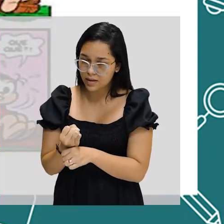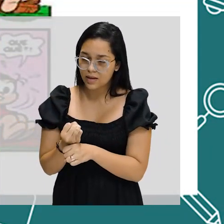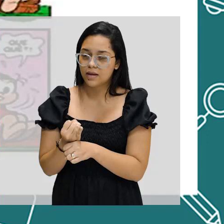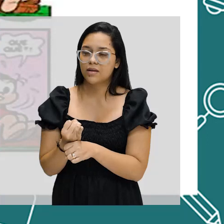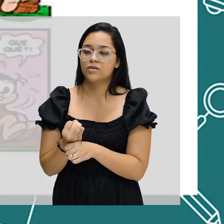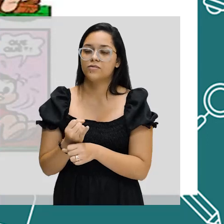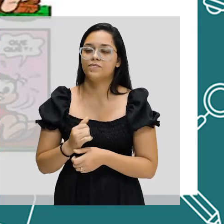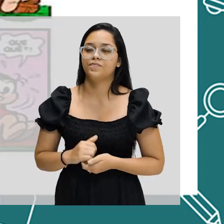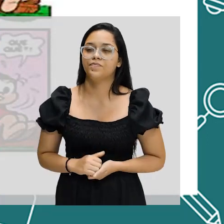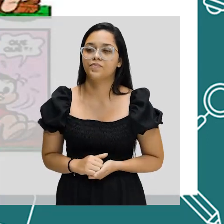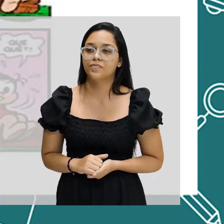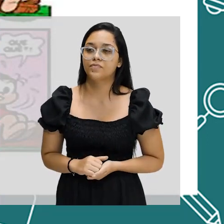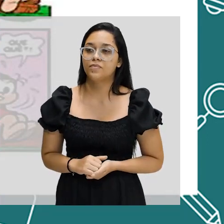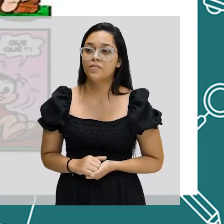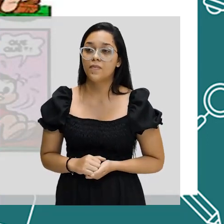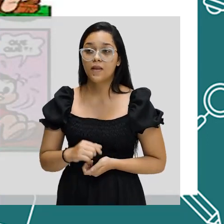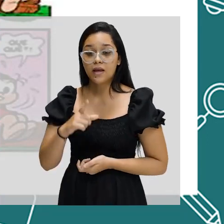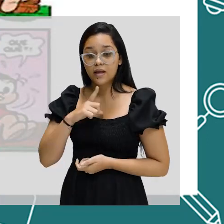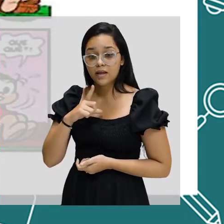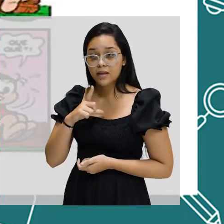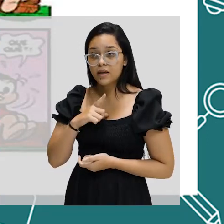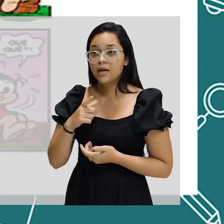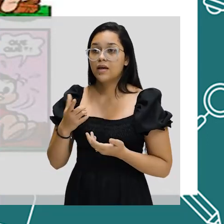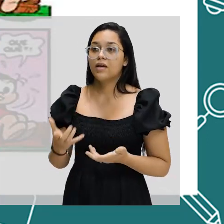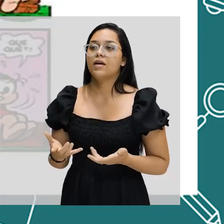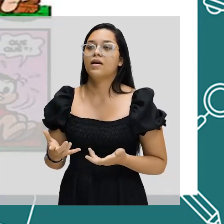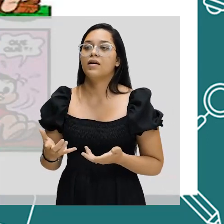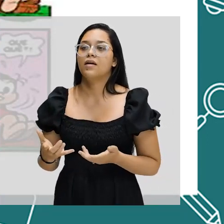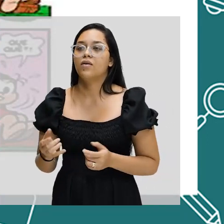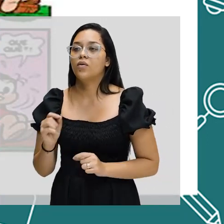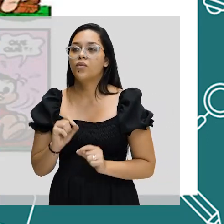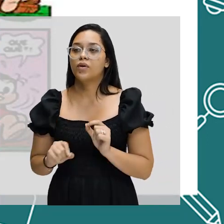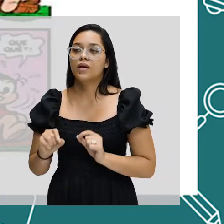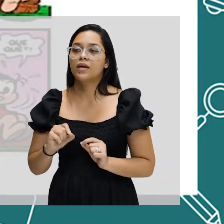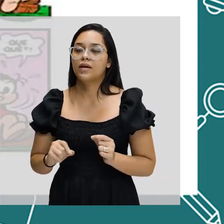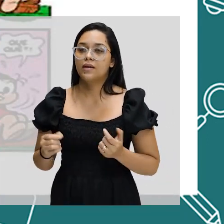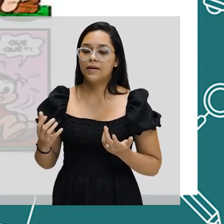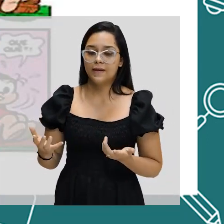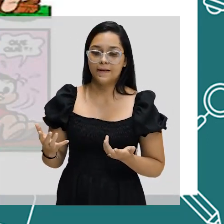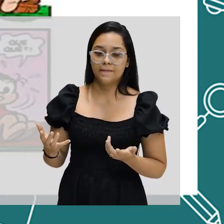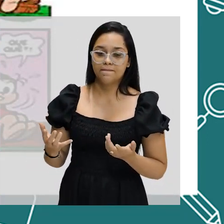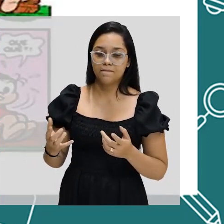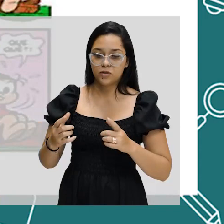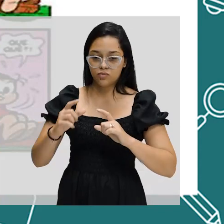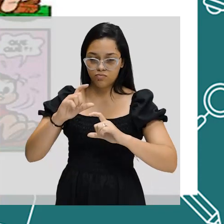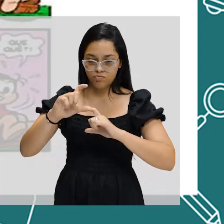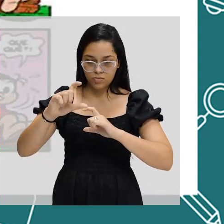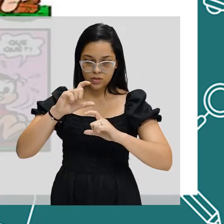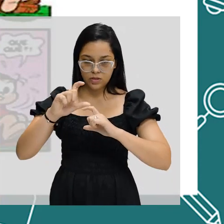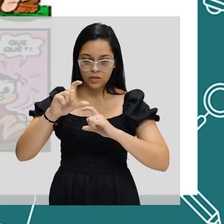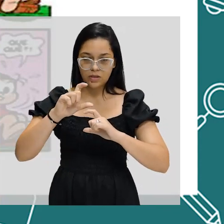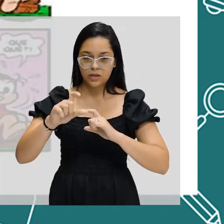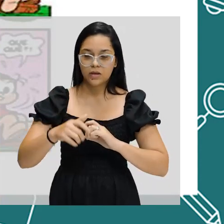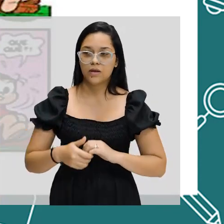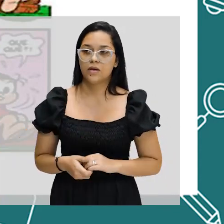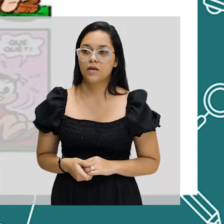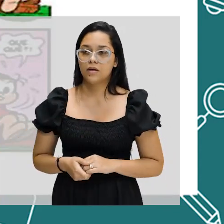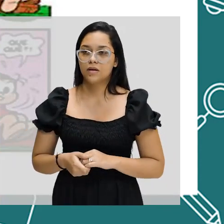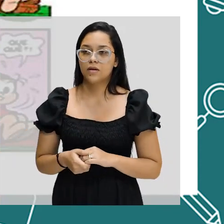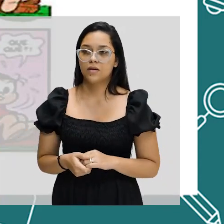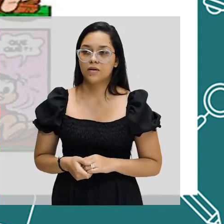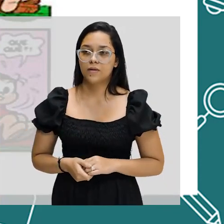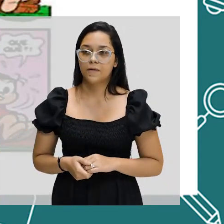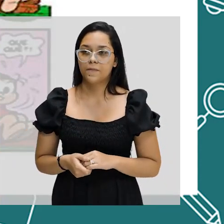virtual Olha só eu trouxe só um pedacinho de um de uma tira de uma